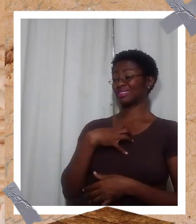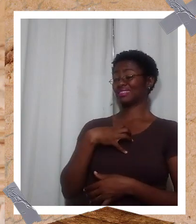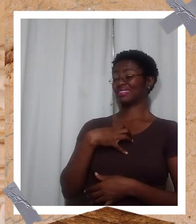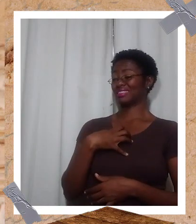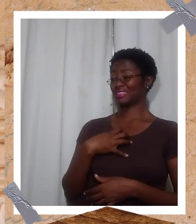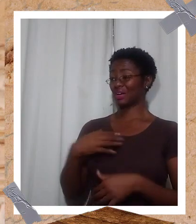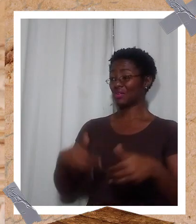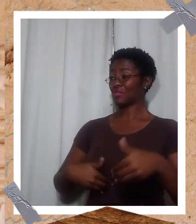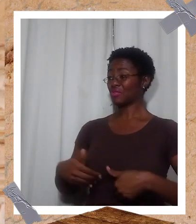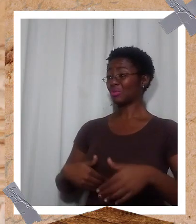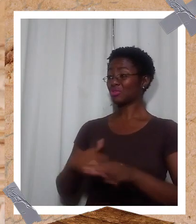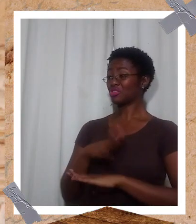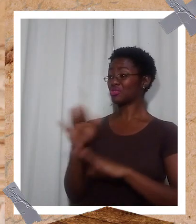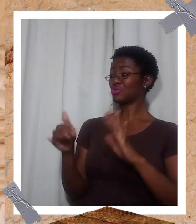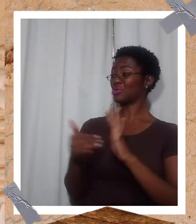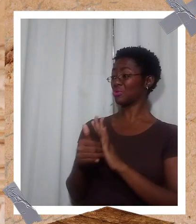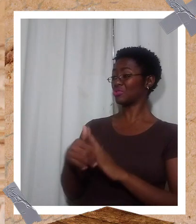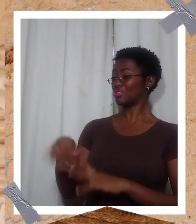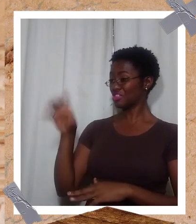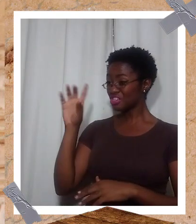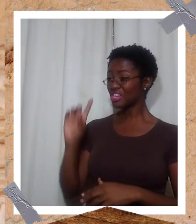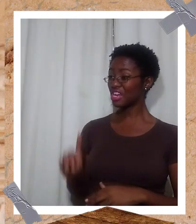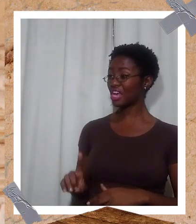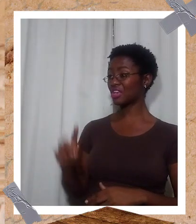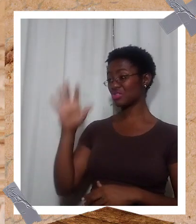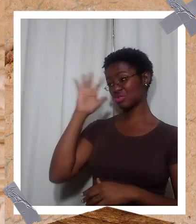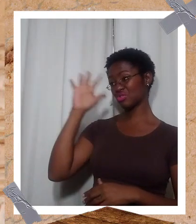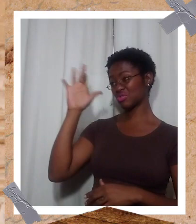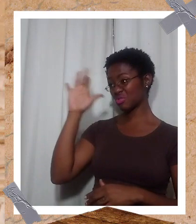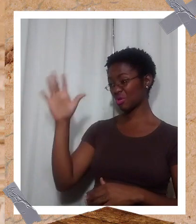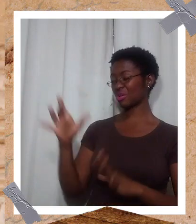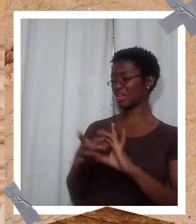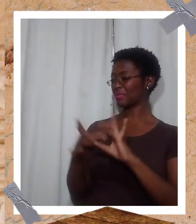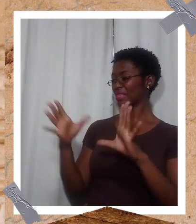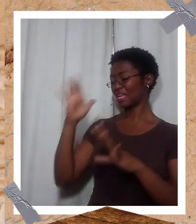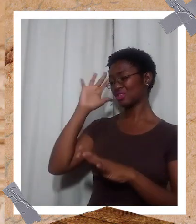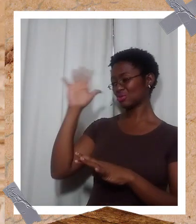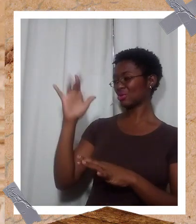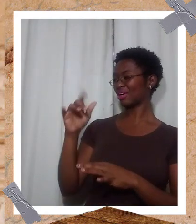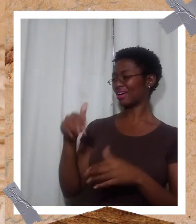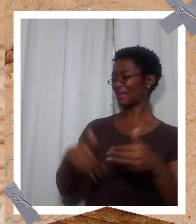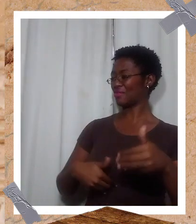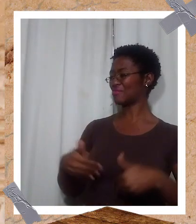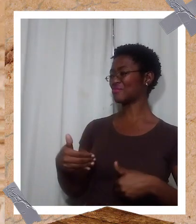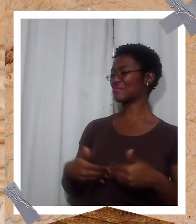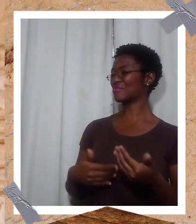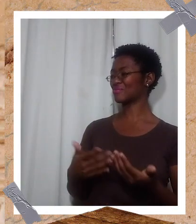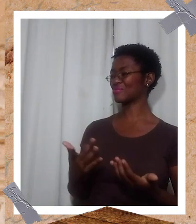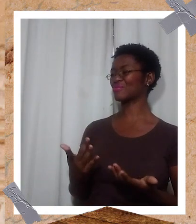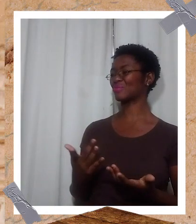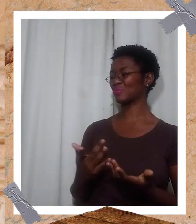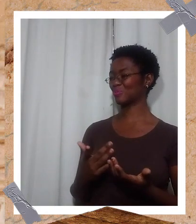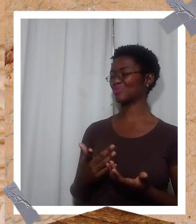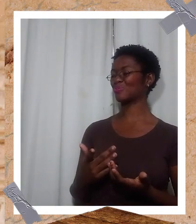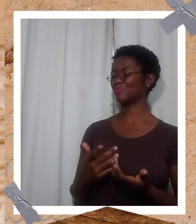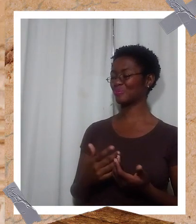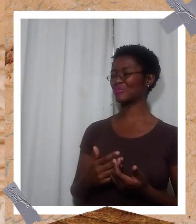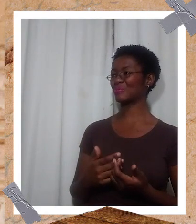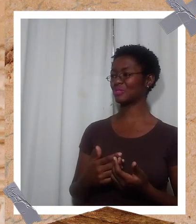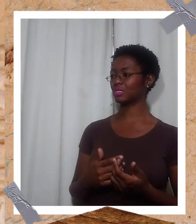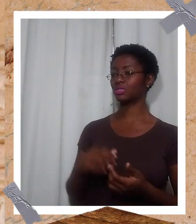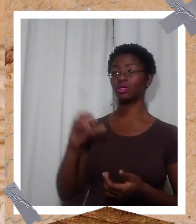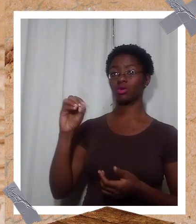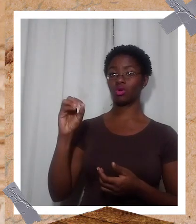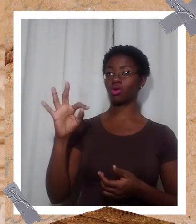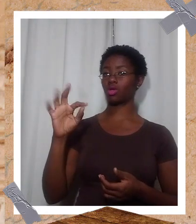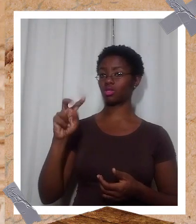dignidade, reconhecimento e, sobretudo, do sonho, né? Do direito de sonhar. Bom, o Otávio diz que não tem livro